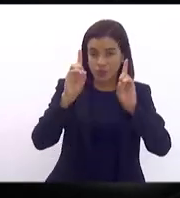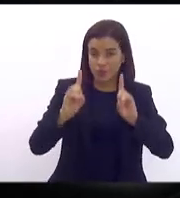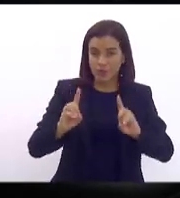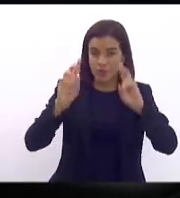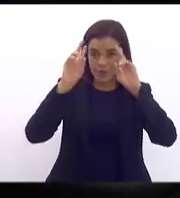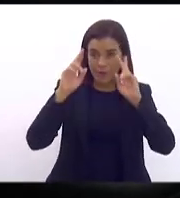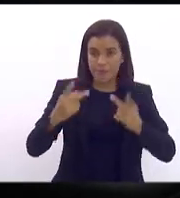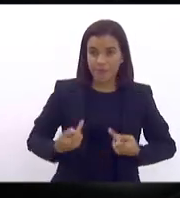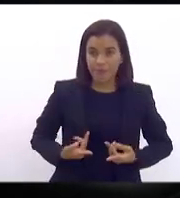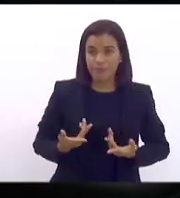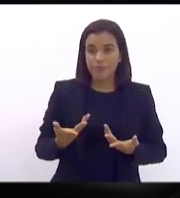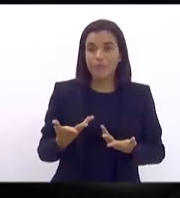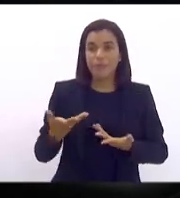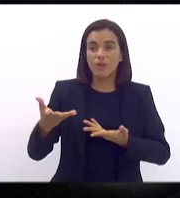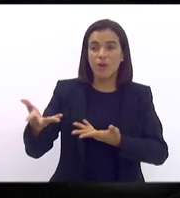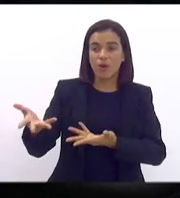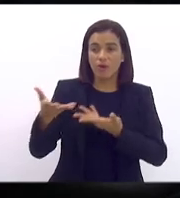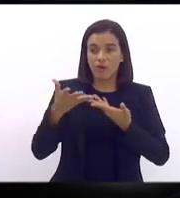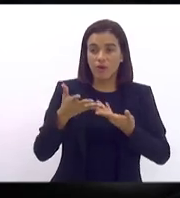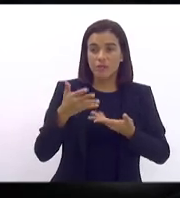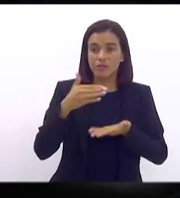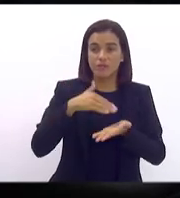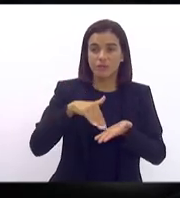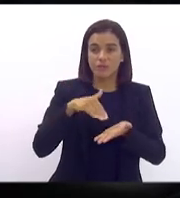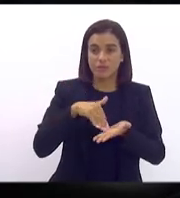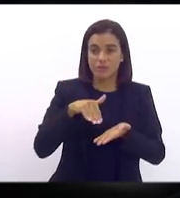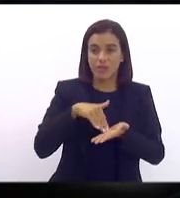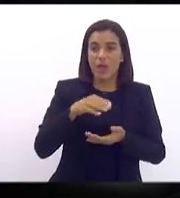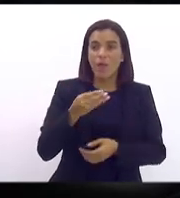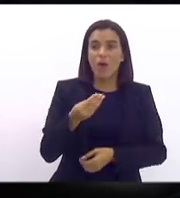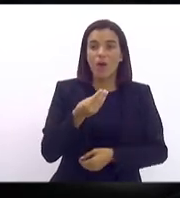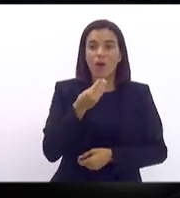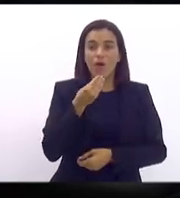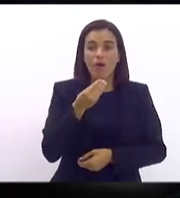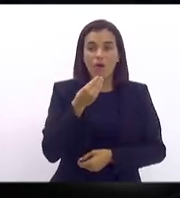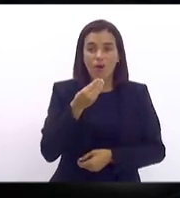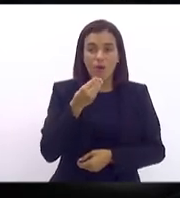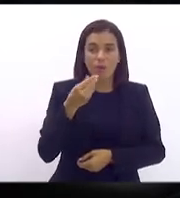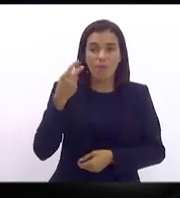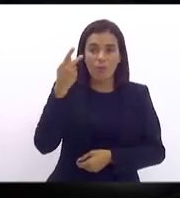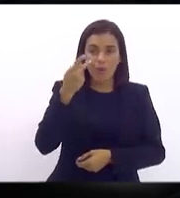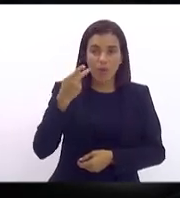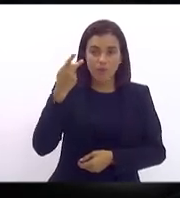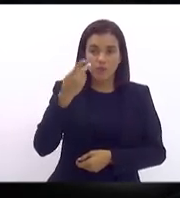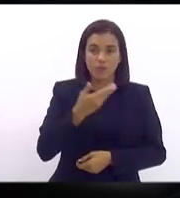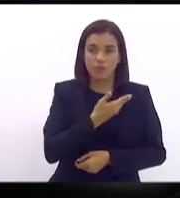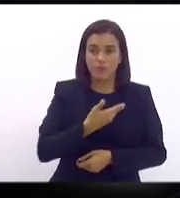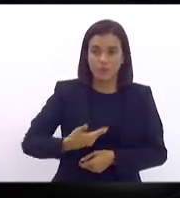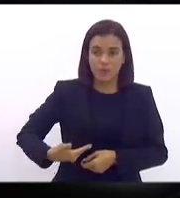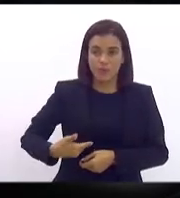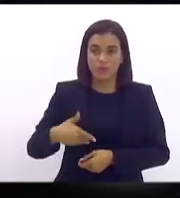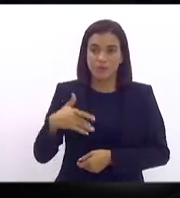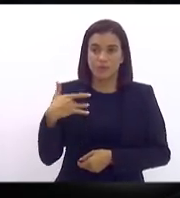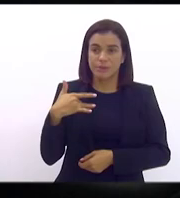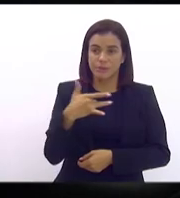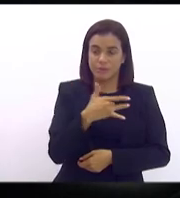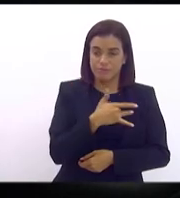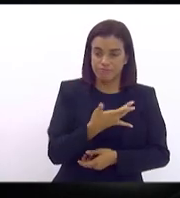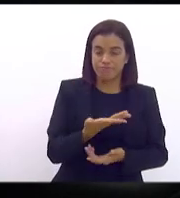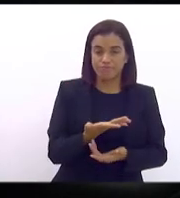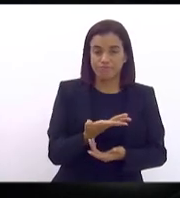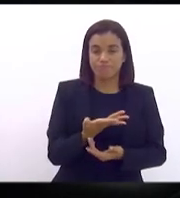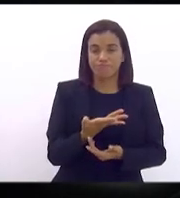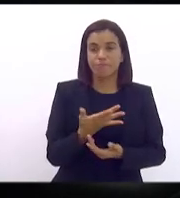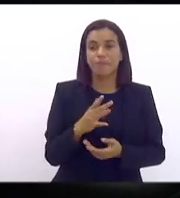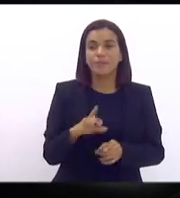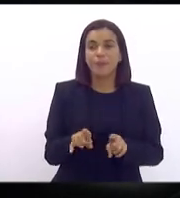a convocação do secretário é uma oportunidade para a política pública de segurança implementada no Estado do Rio de